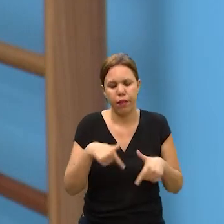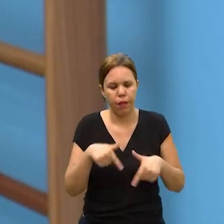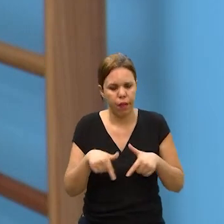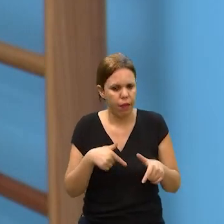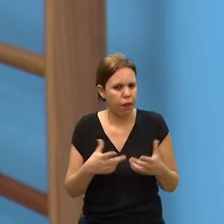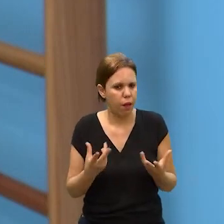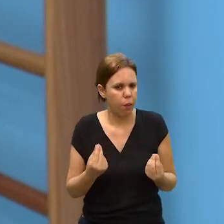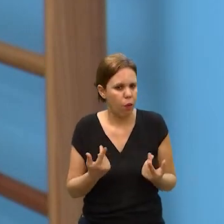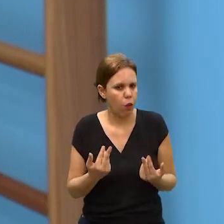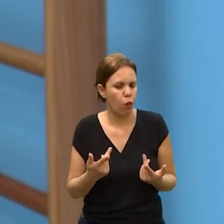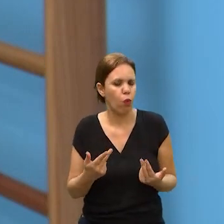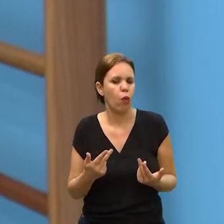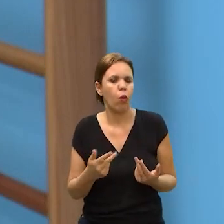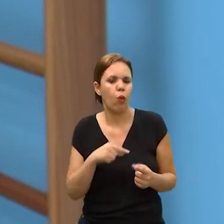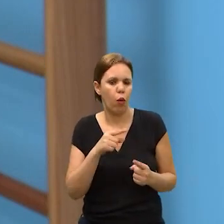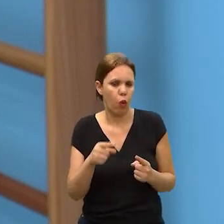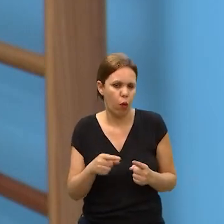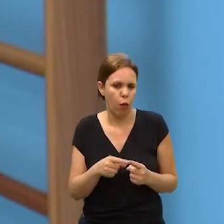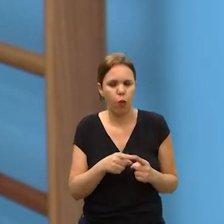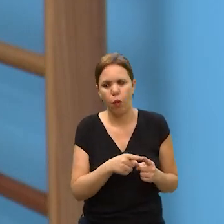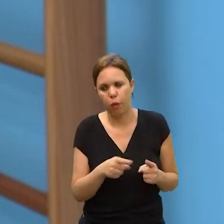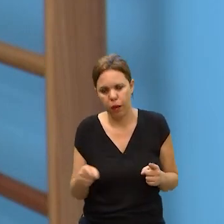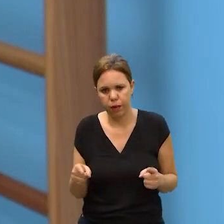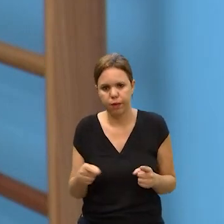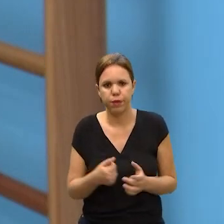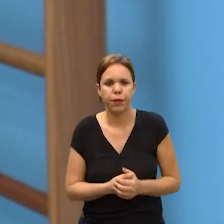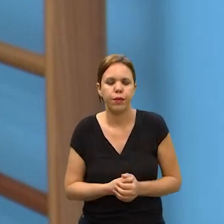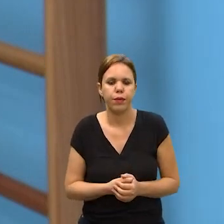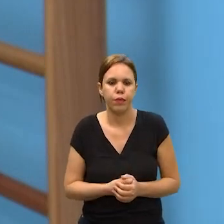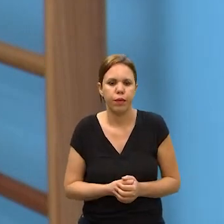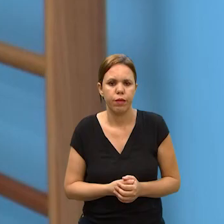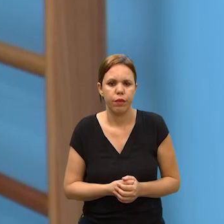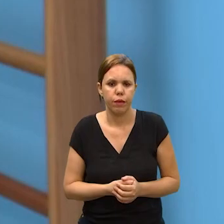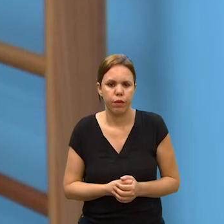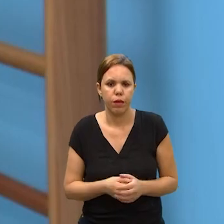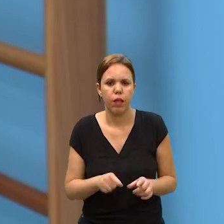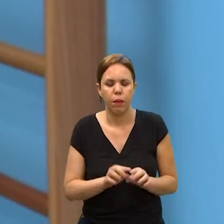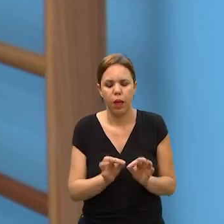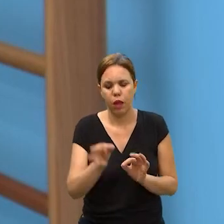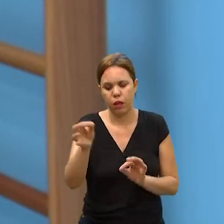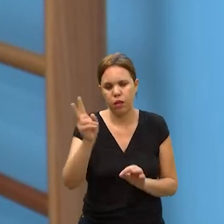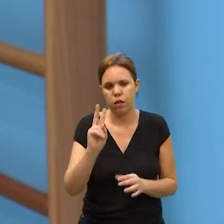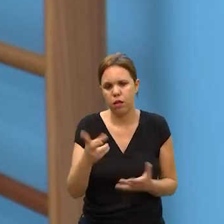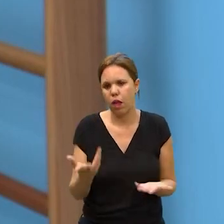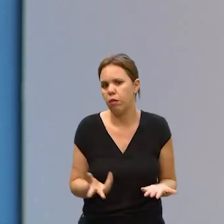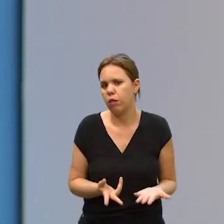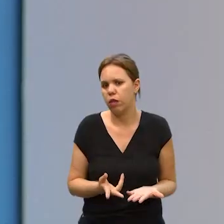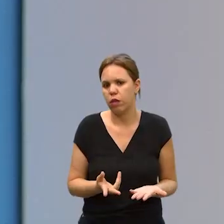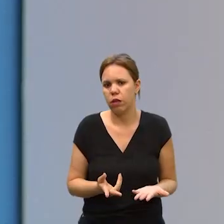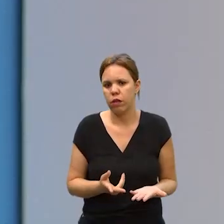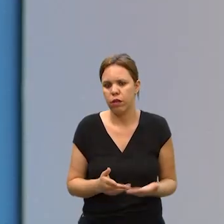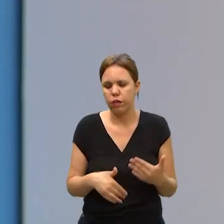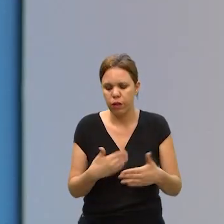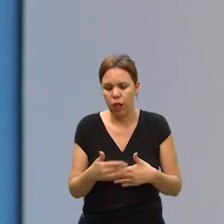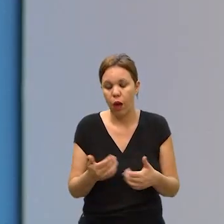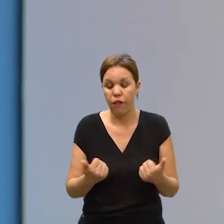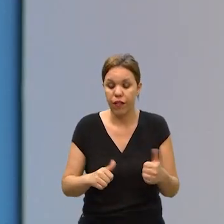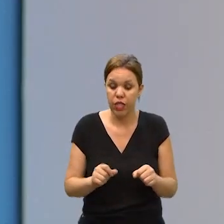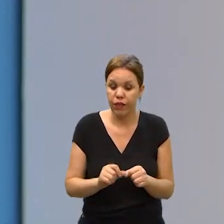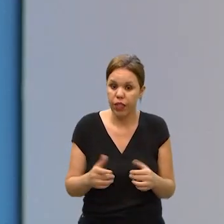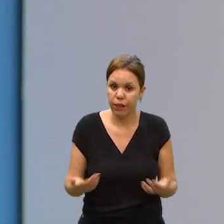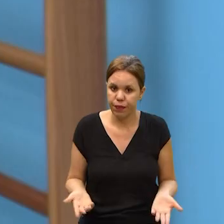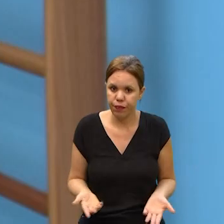Então a gente trabalha muito em cima de metas, uma meta a curto prazo, a médio prazo e a longo prazo. E também quando a gente faz